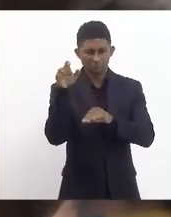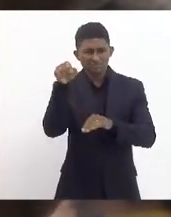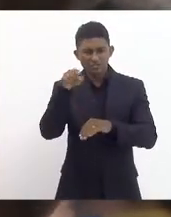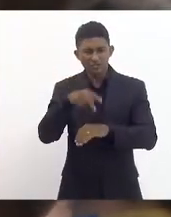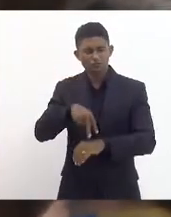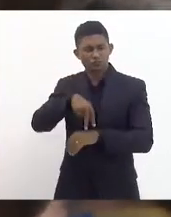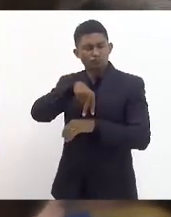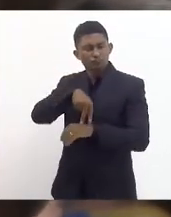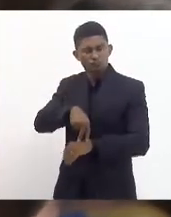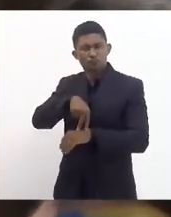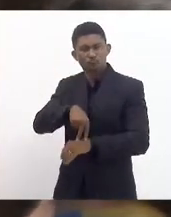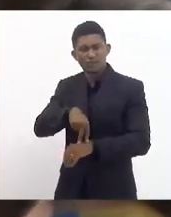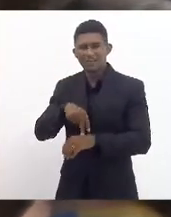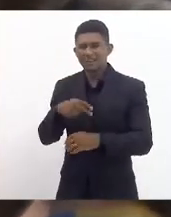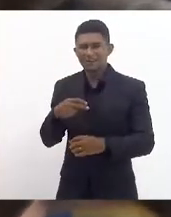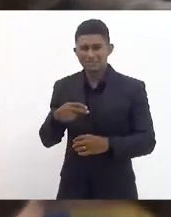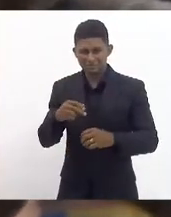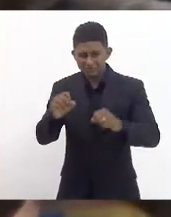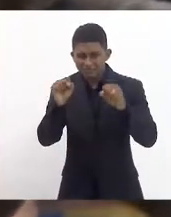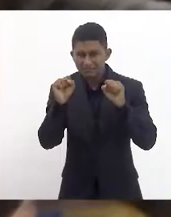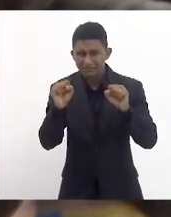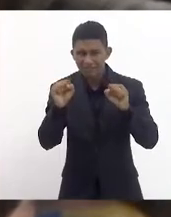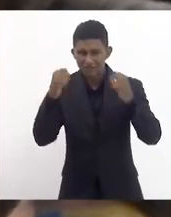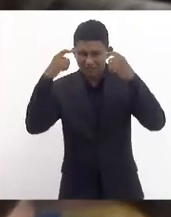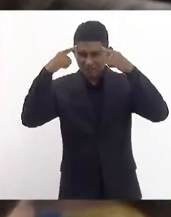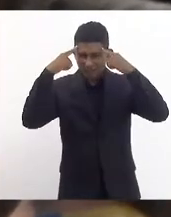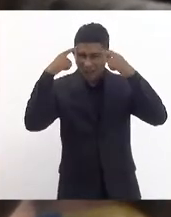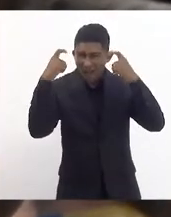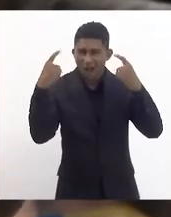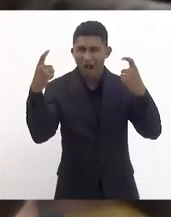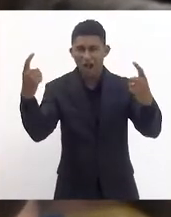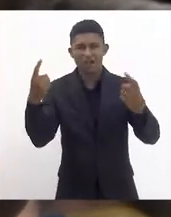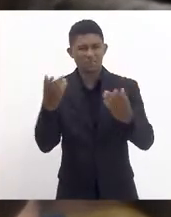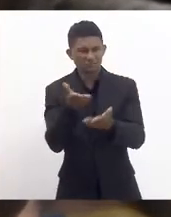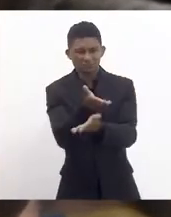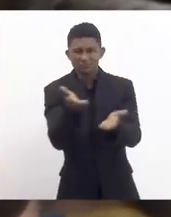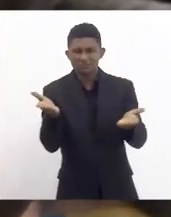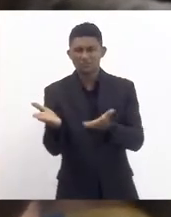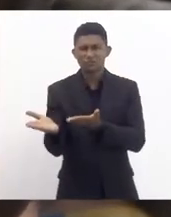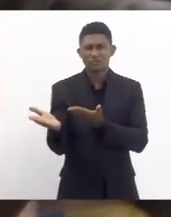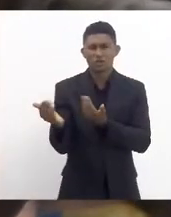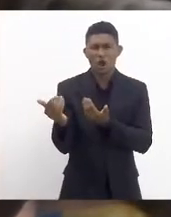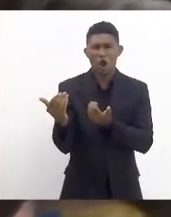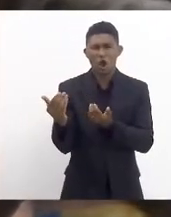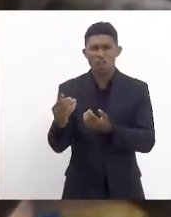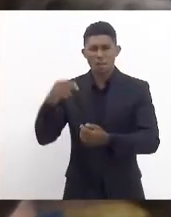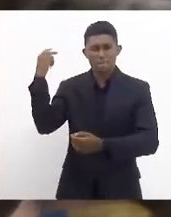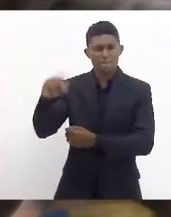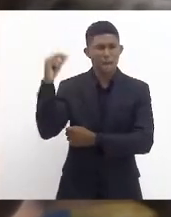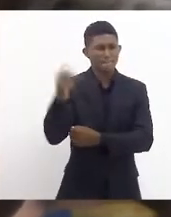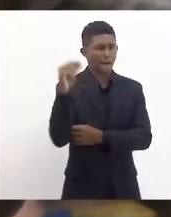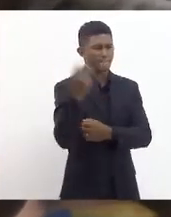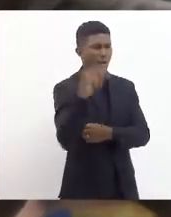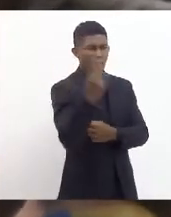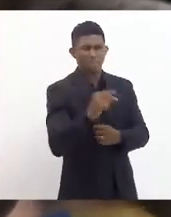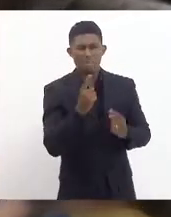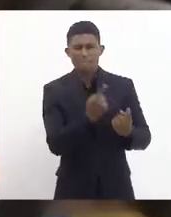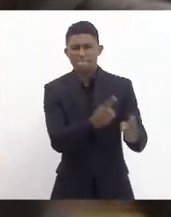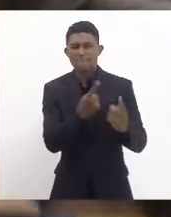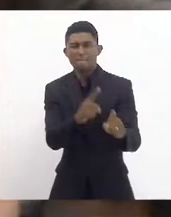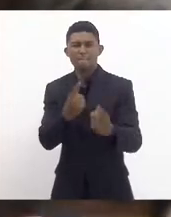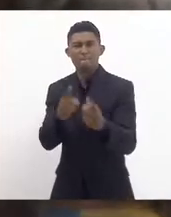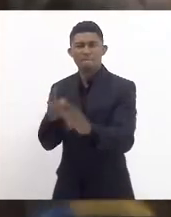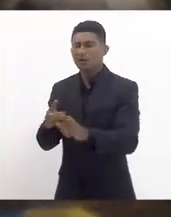É inadmissível fazer alusão à violência a menores de idade, à tortura, à violação de direitos,